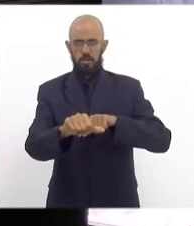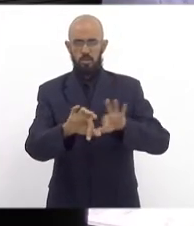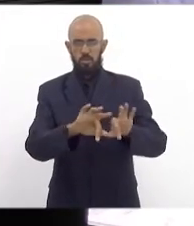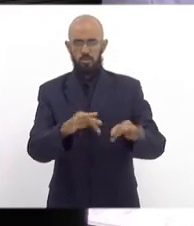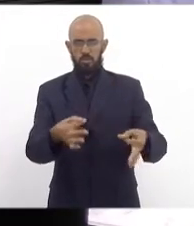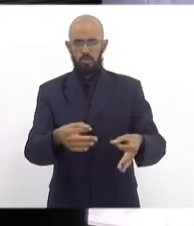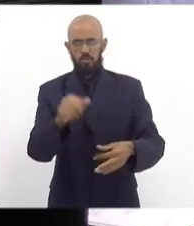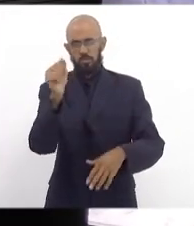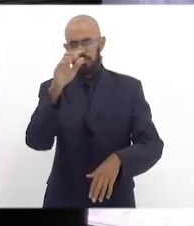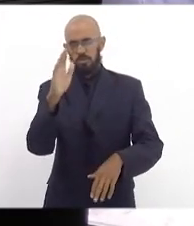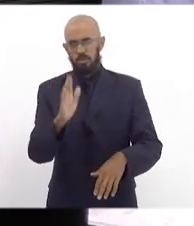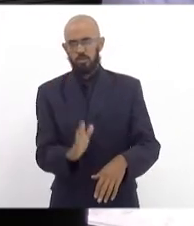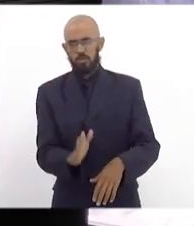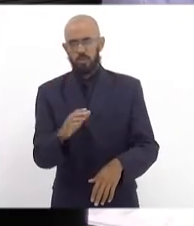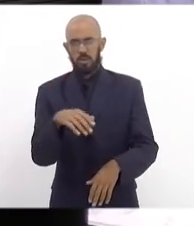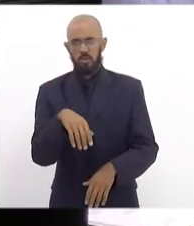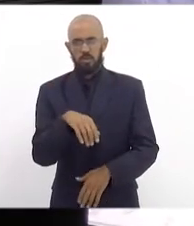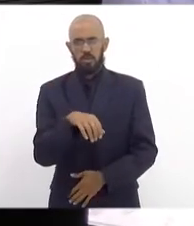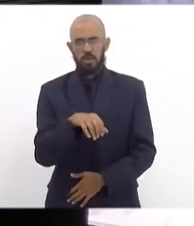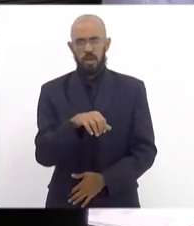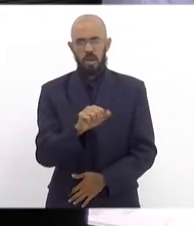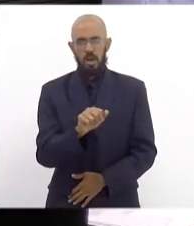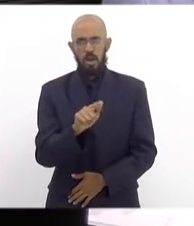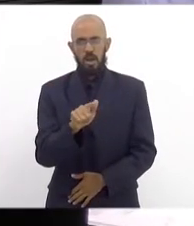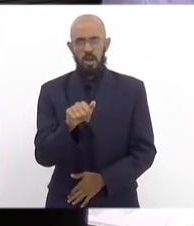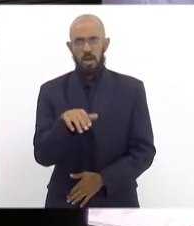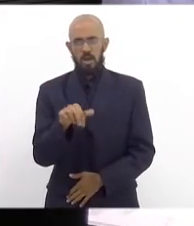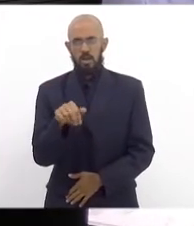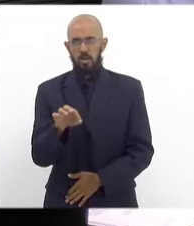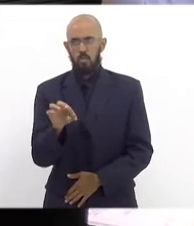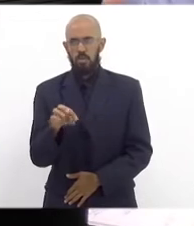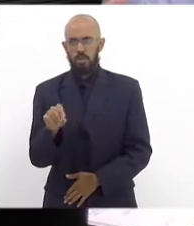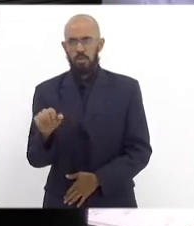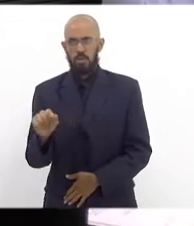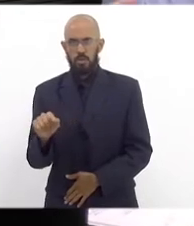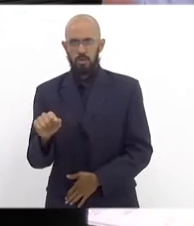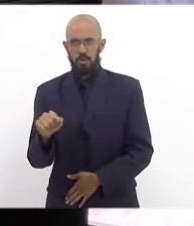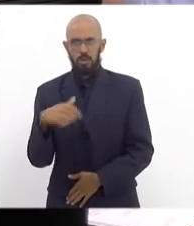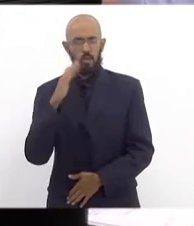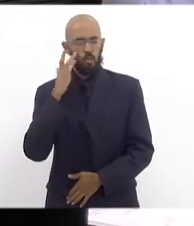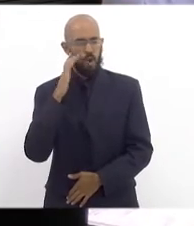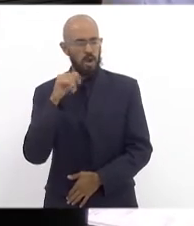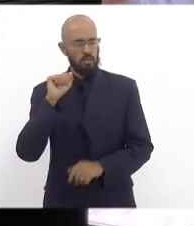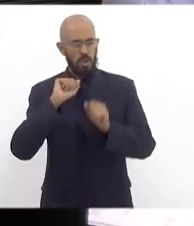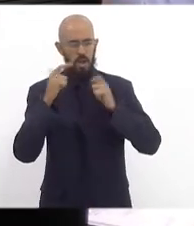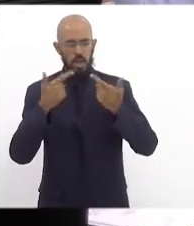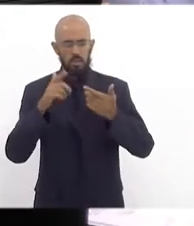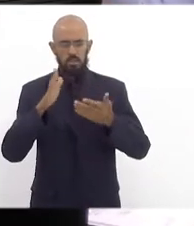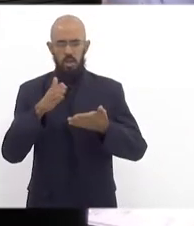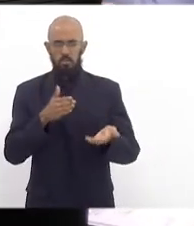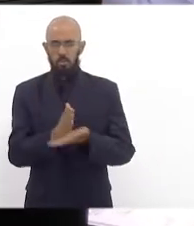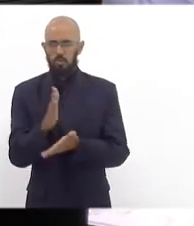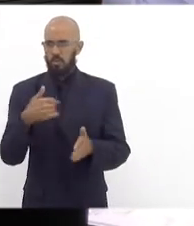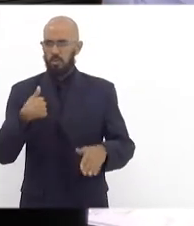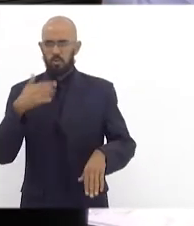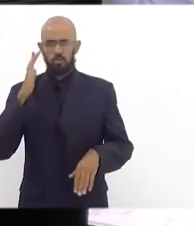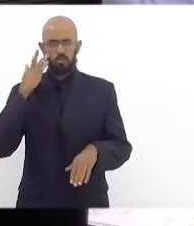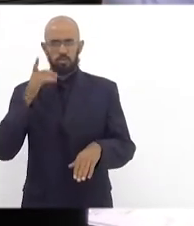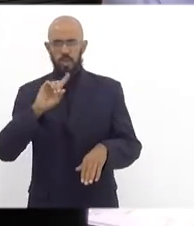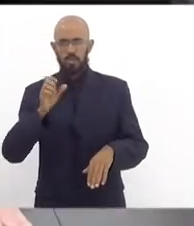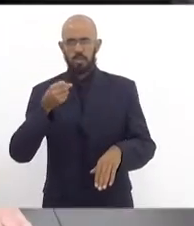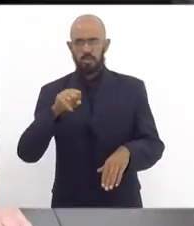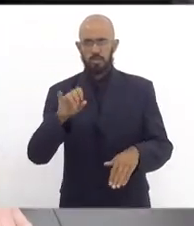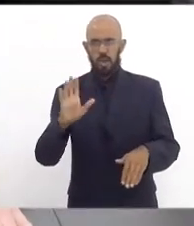Simples Nacional e alíquota cheia então a sua casa já provou isso aqui não sei se foi selecionado que eu não tô